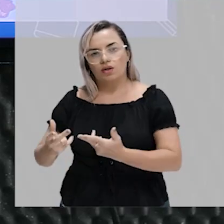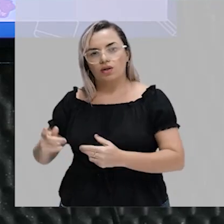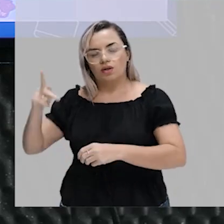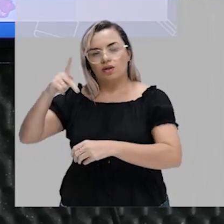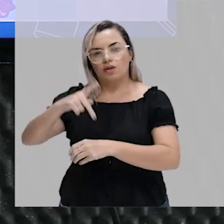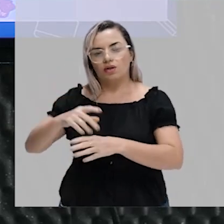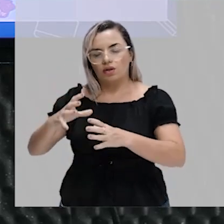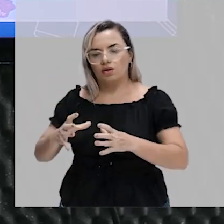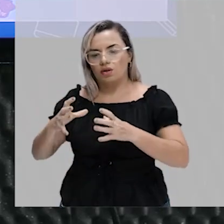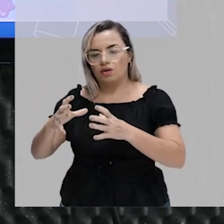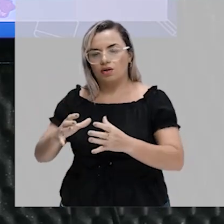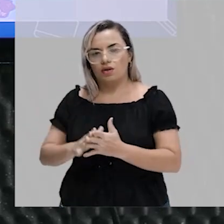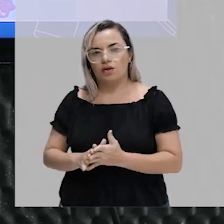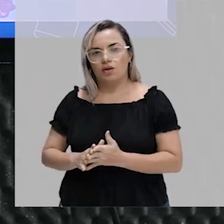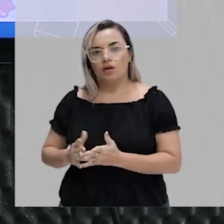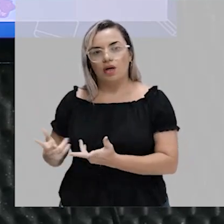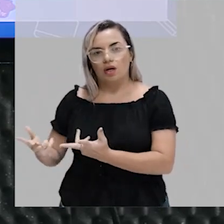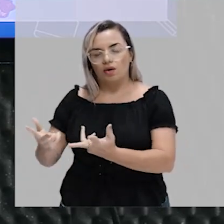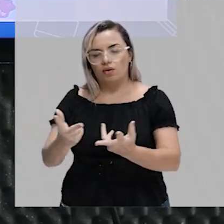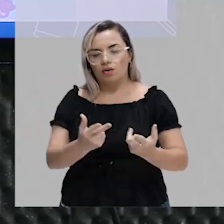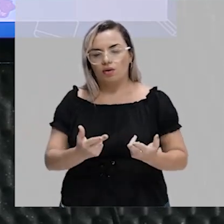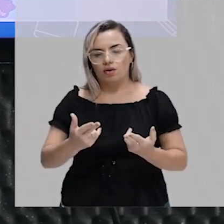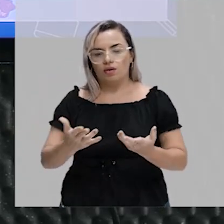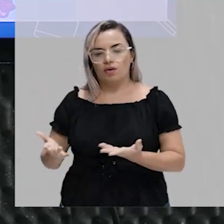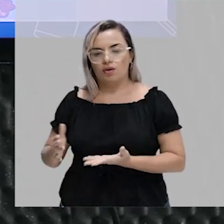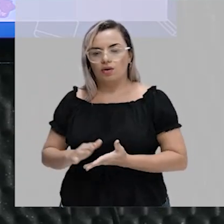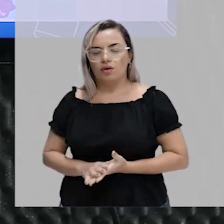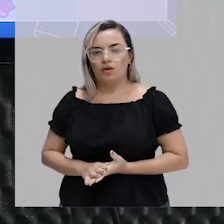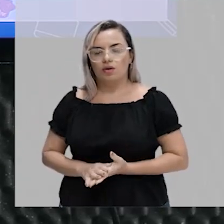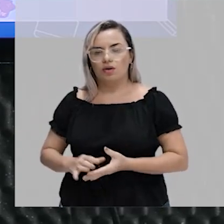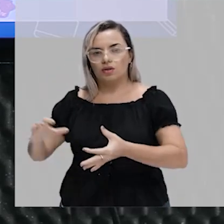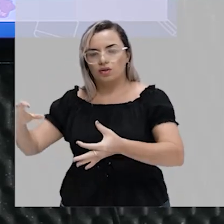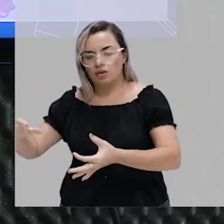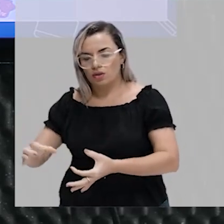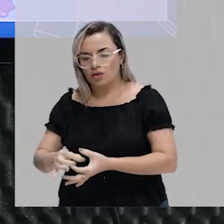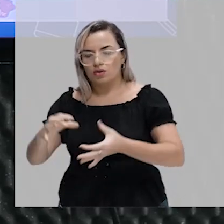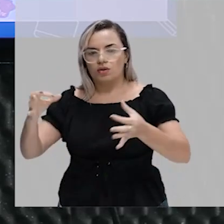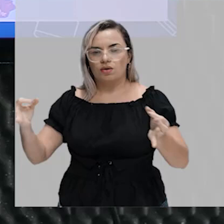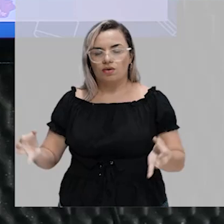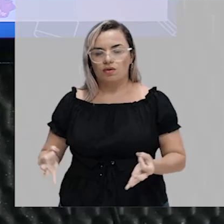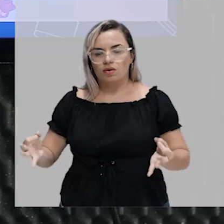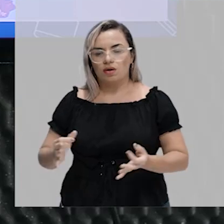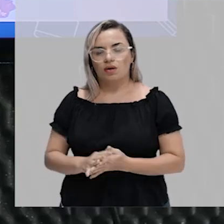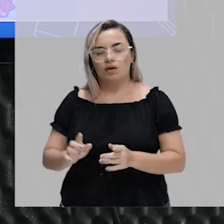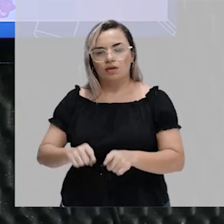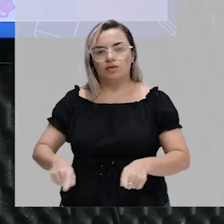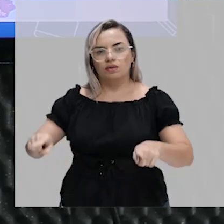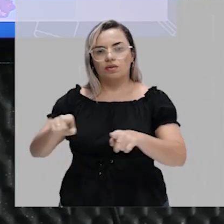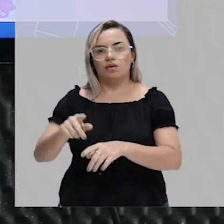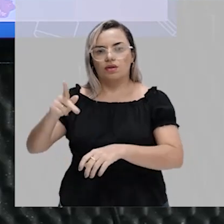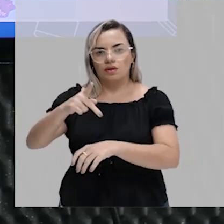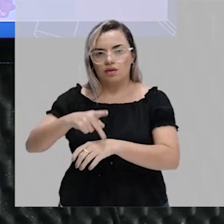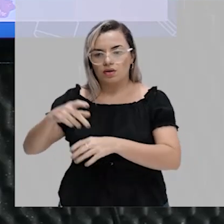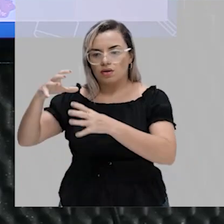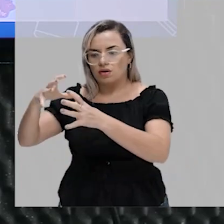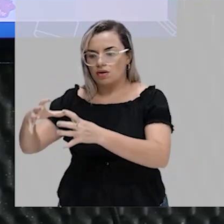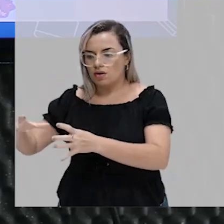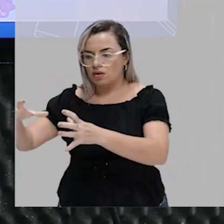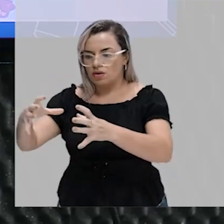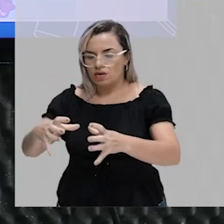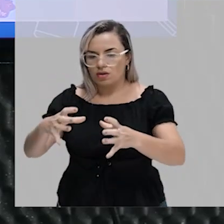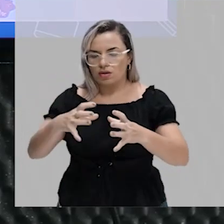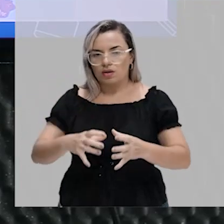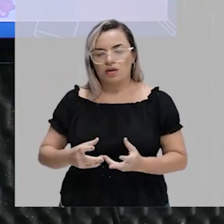As rochas que são encontradas também são as mesmas, tá? São rochas antigas que foram encontradas também nas mesmas